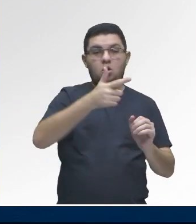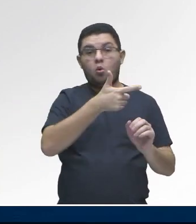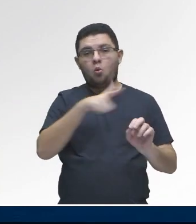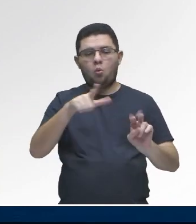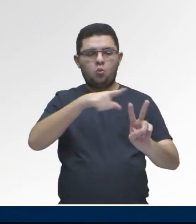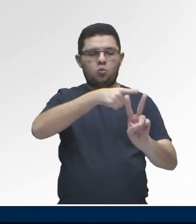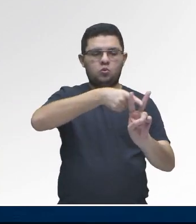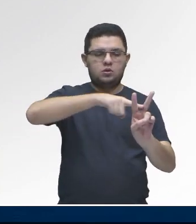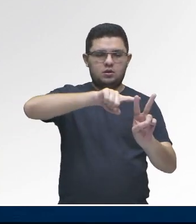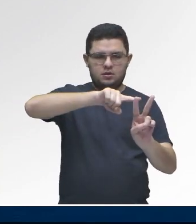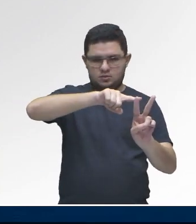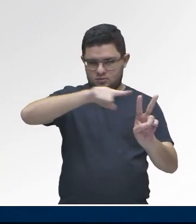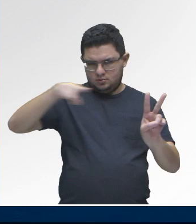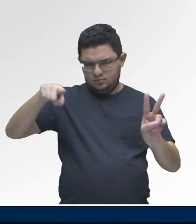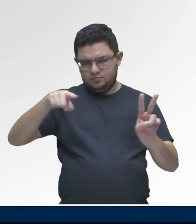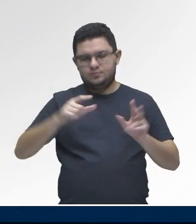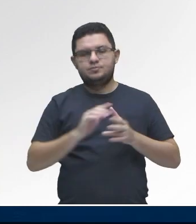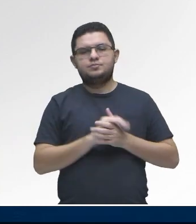resolveu